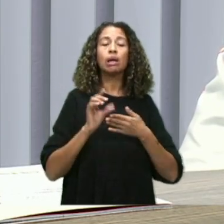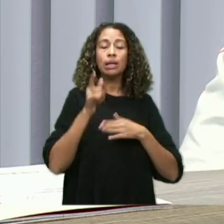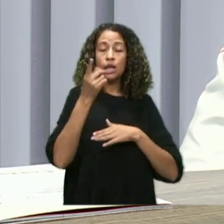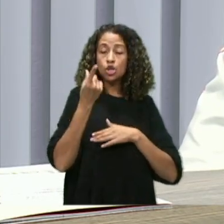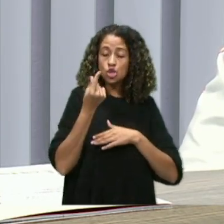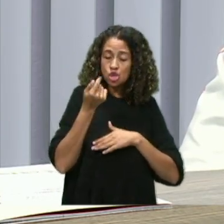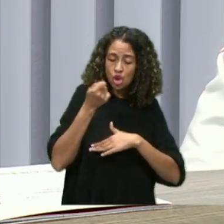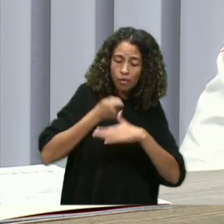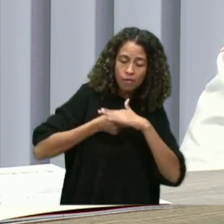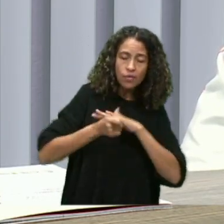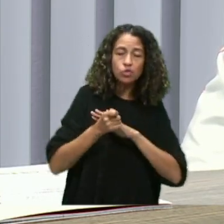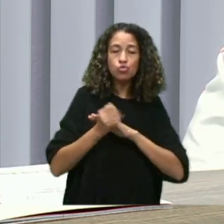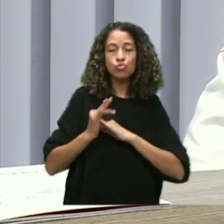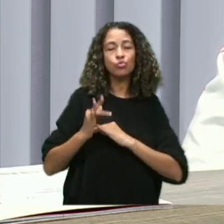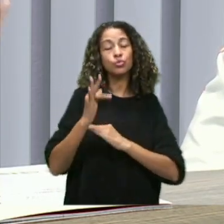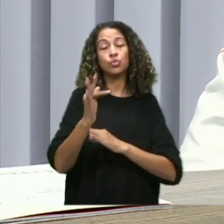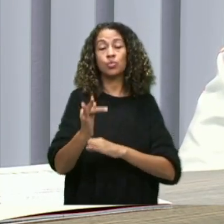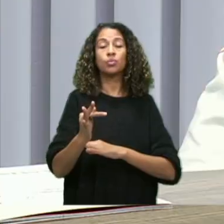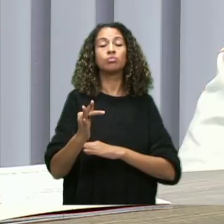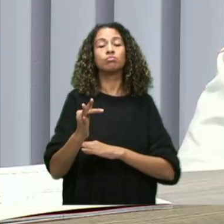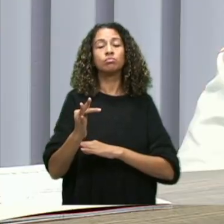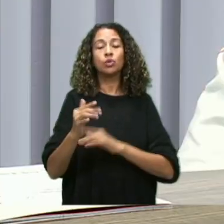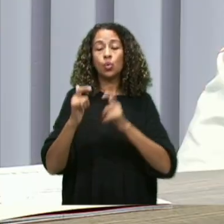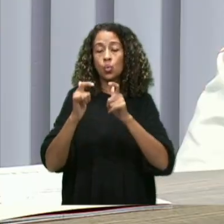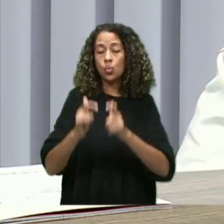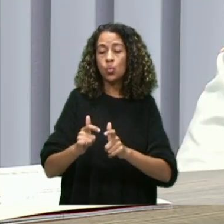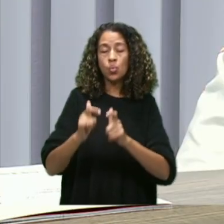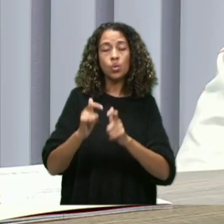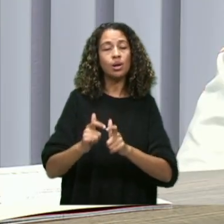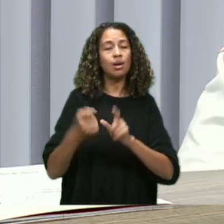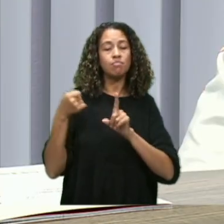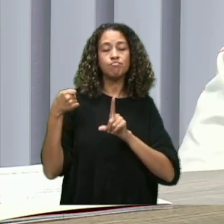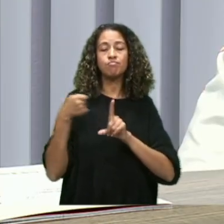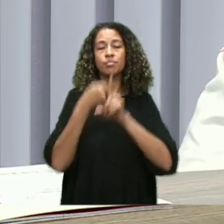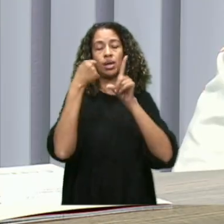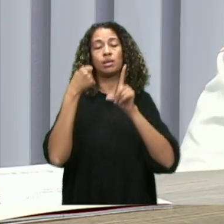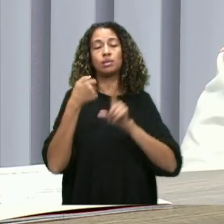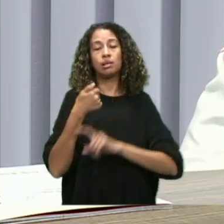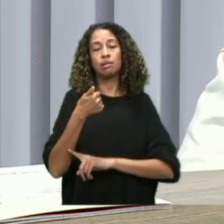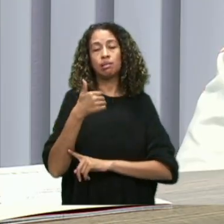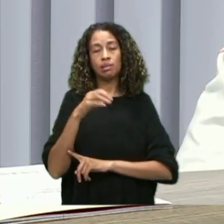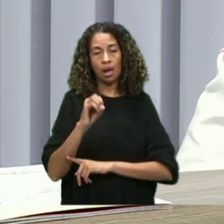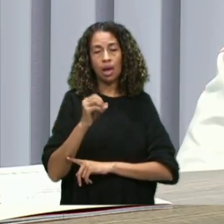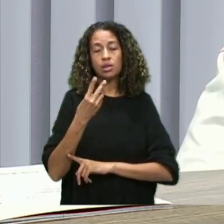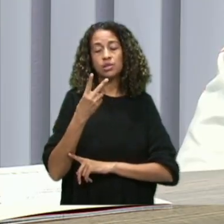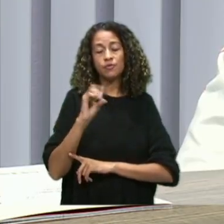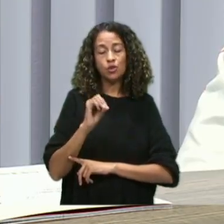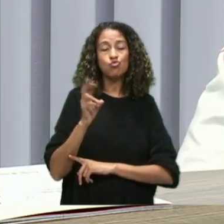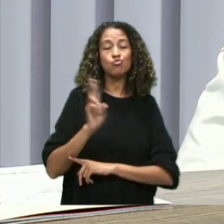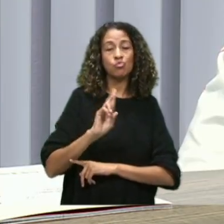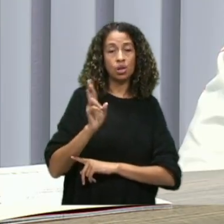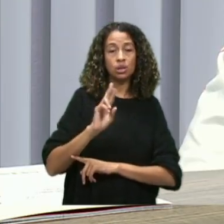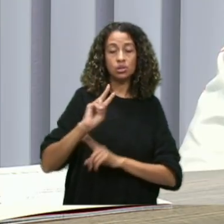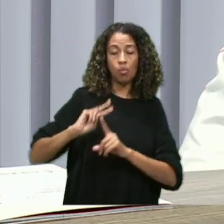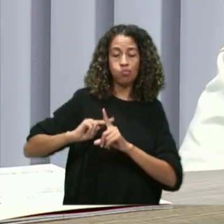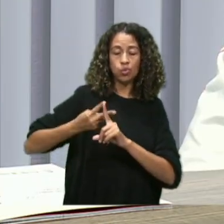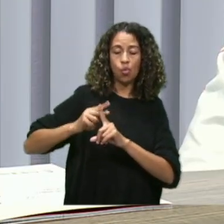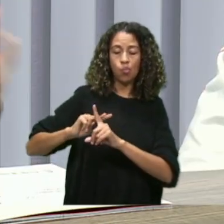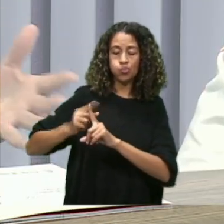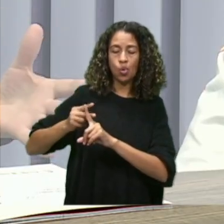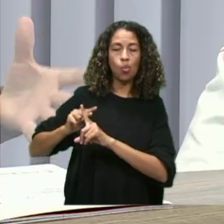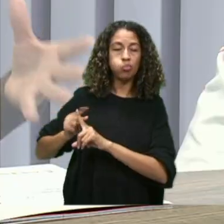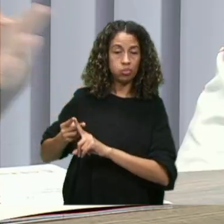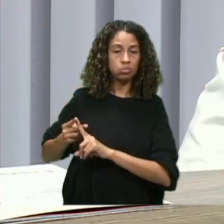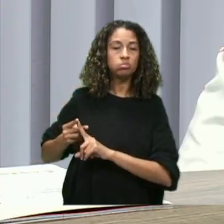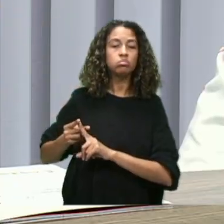em cultura, o retorno para o local vai a R$10, R$20, em todos os desdobramentos,